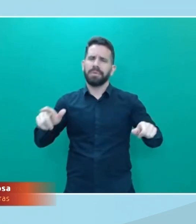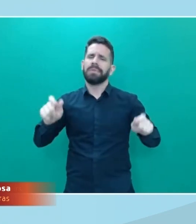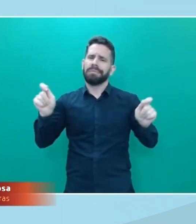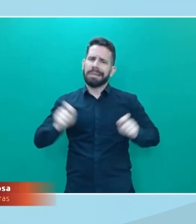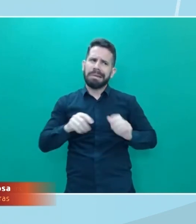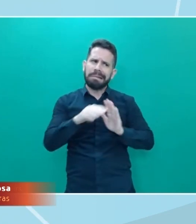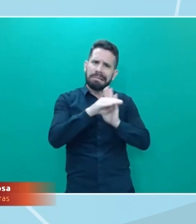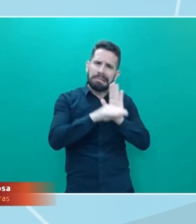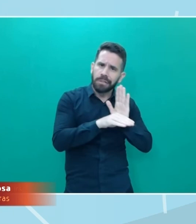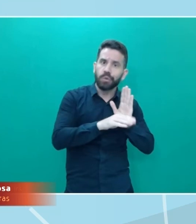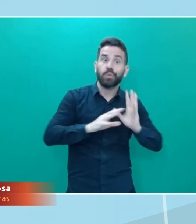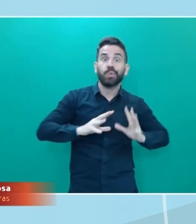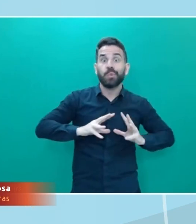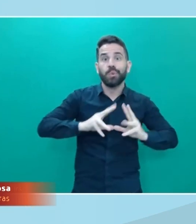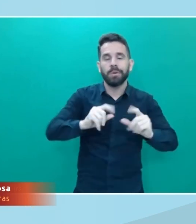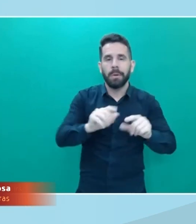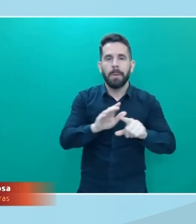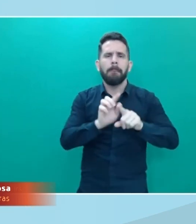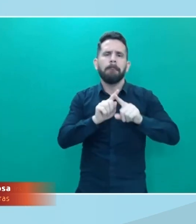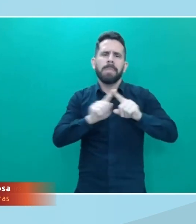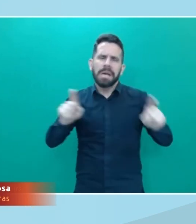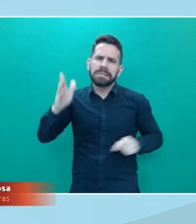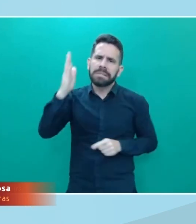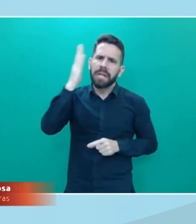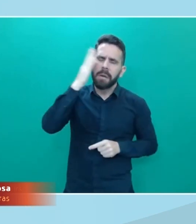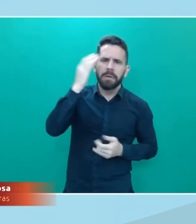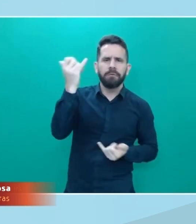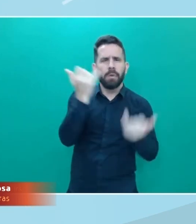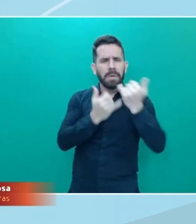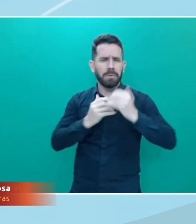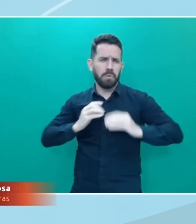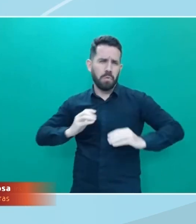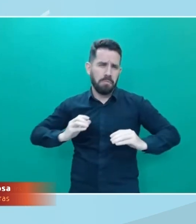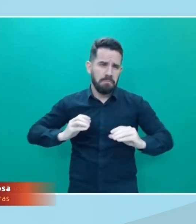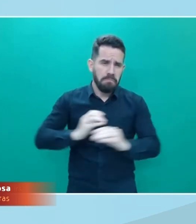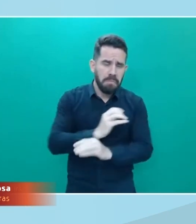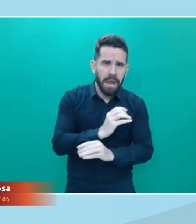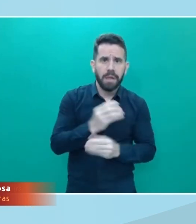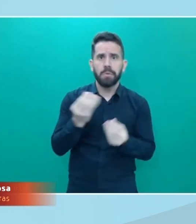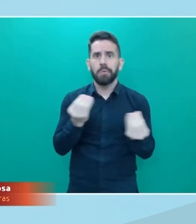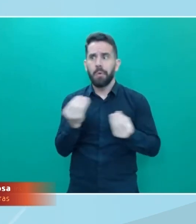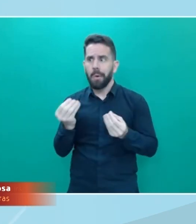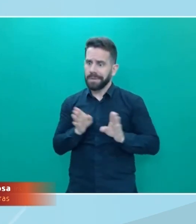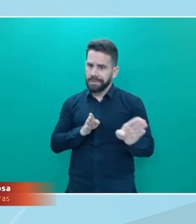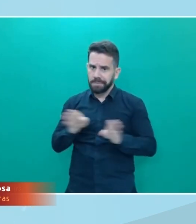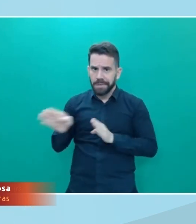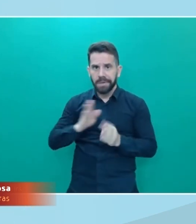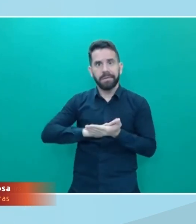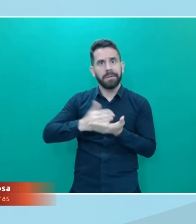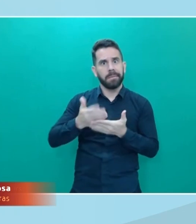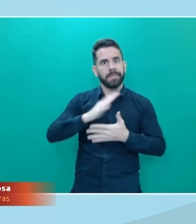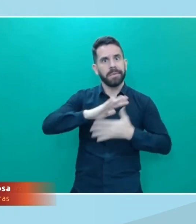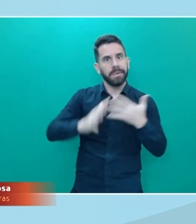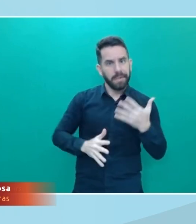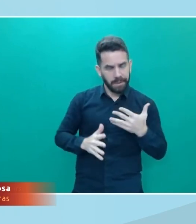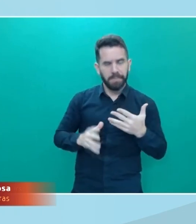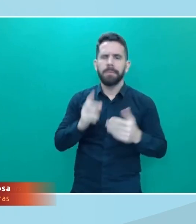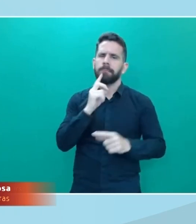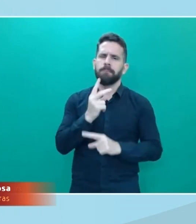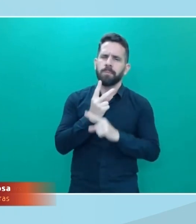você quiser saber local, atividade e valor do ingresso, é só procurar pelo site